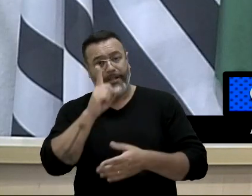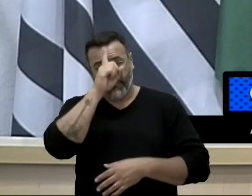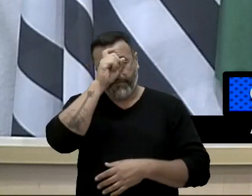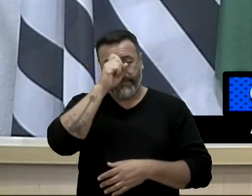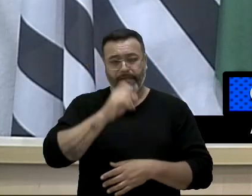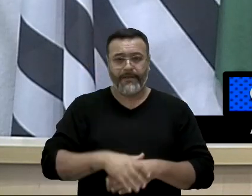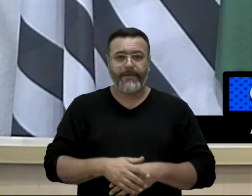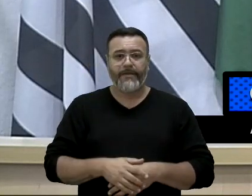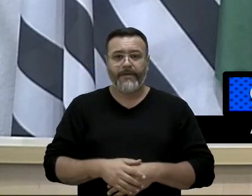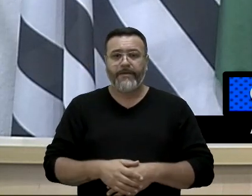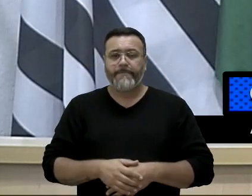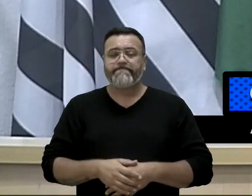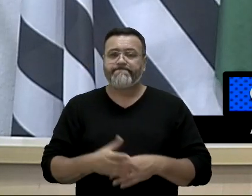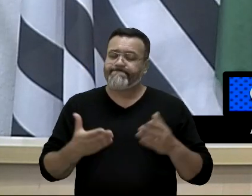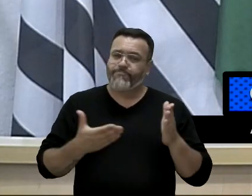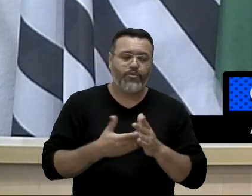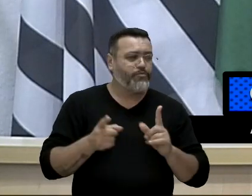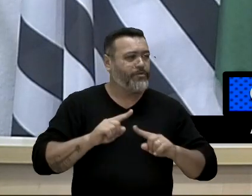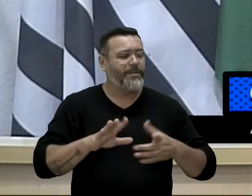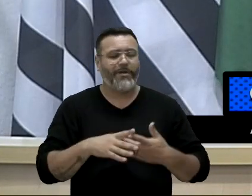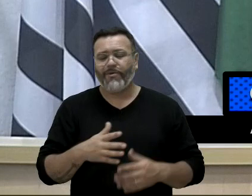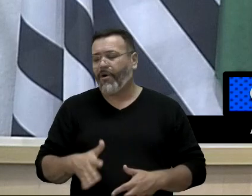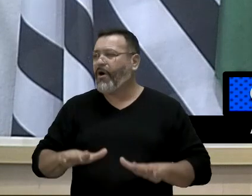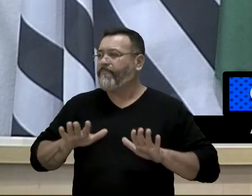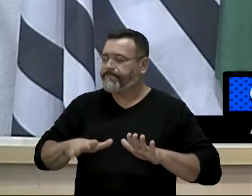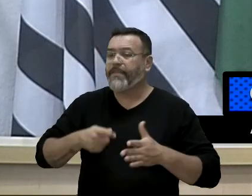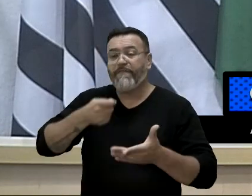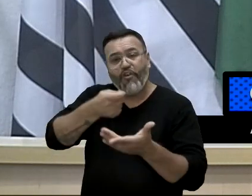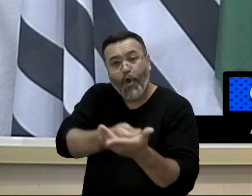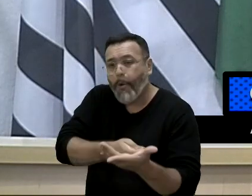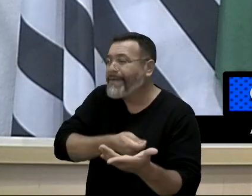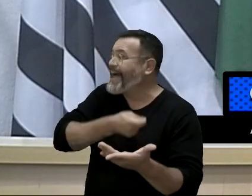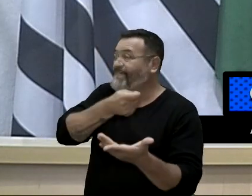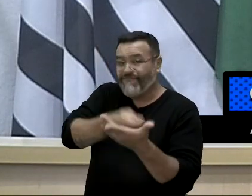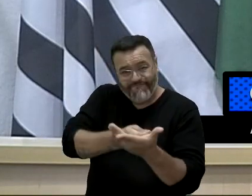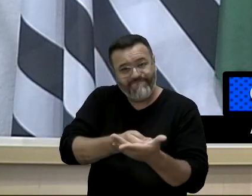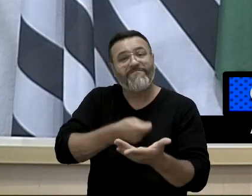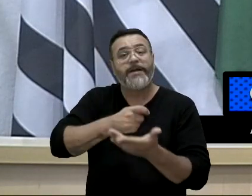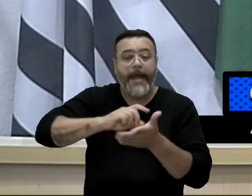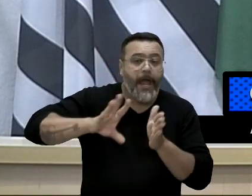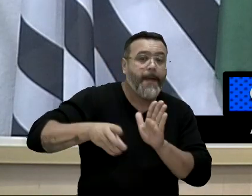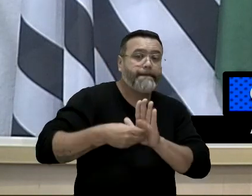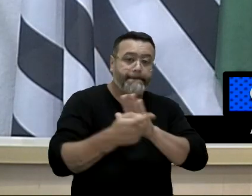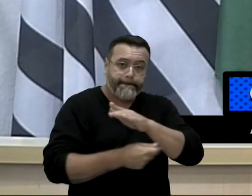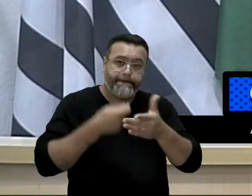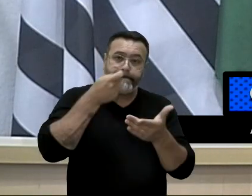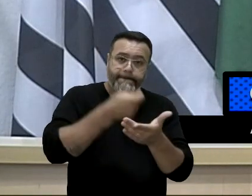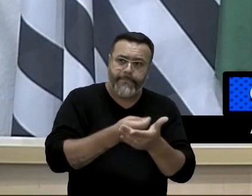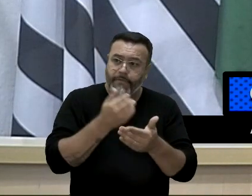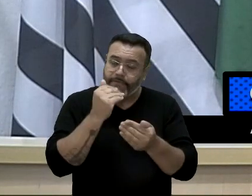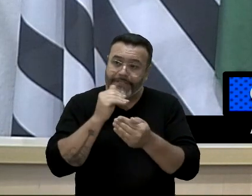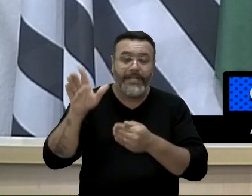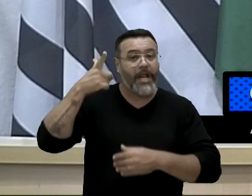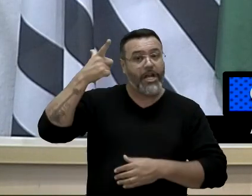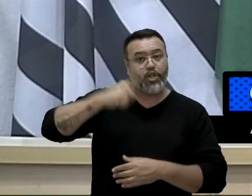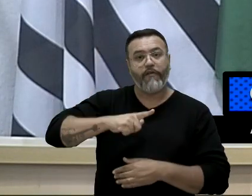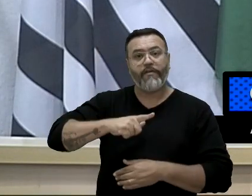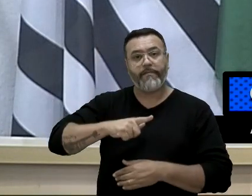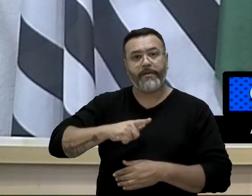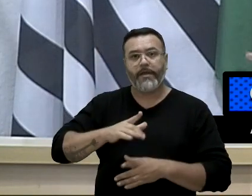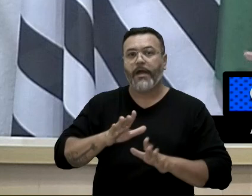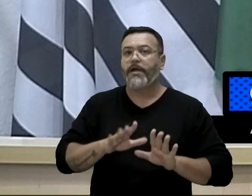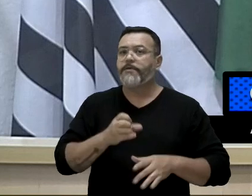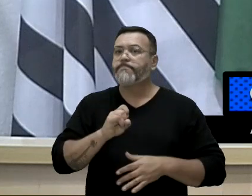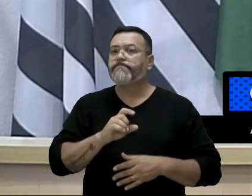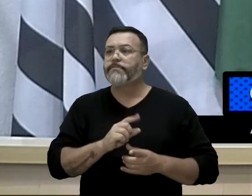sinto muito por isso e tenho brigado muito por isso. Eu vou cobrar arduamente as minhas emendas que eu vou mandar para lá de novo. E se não for,